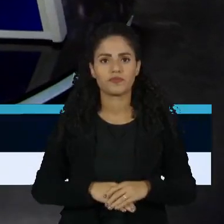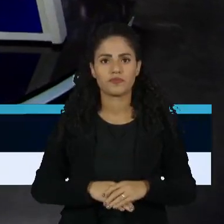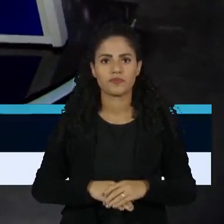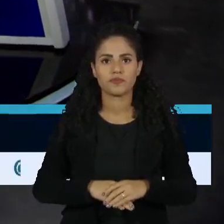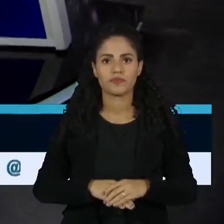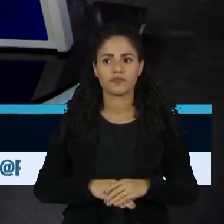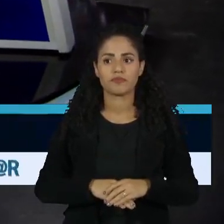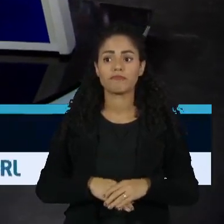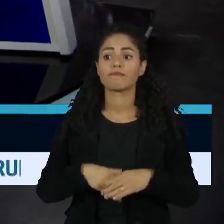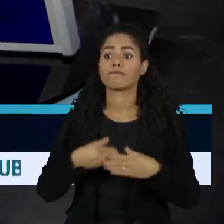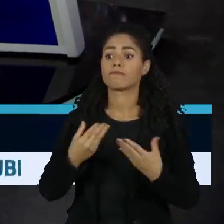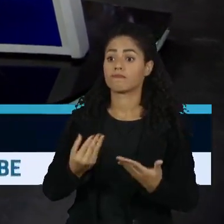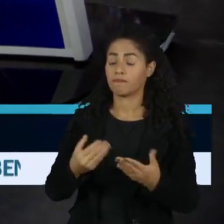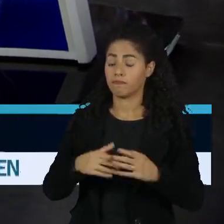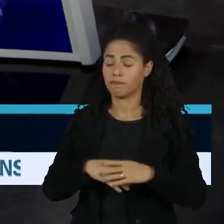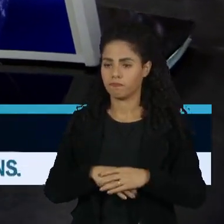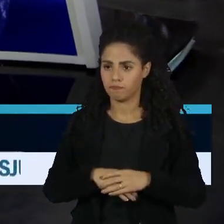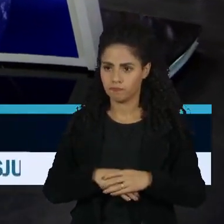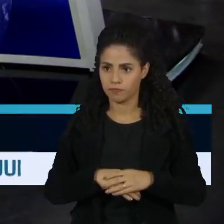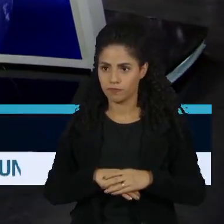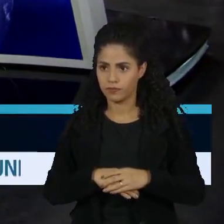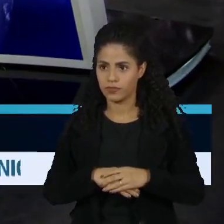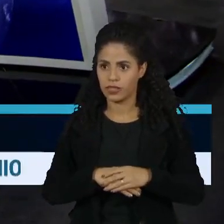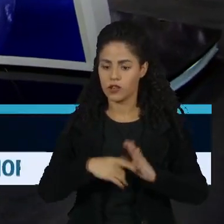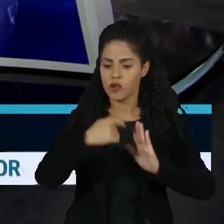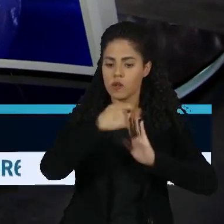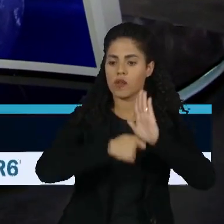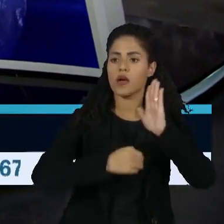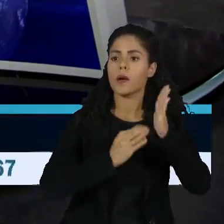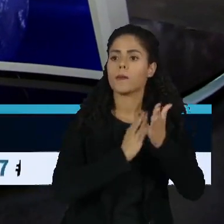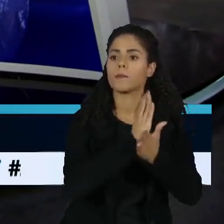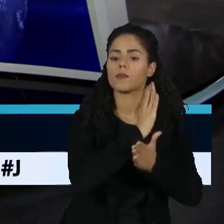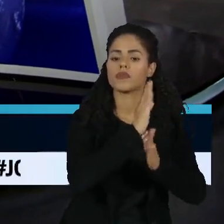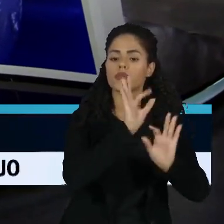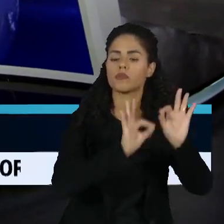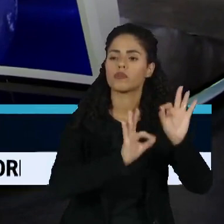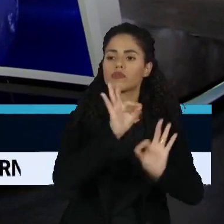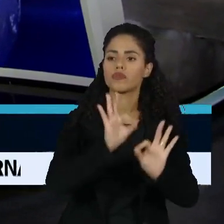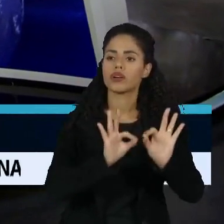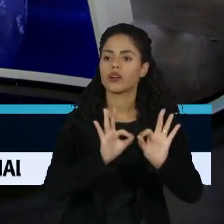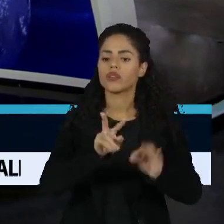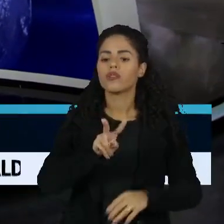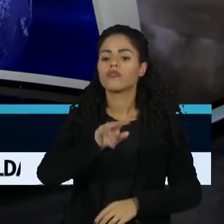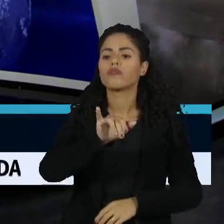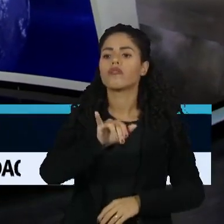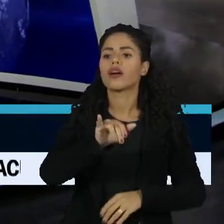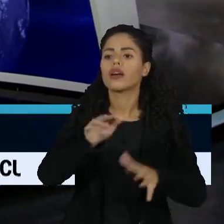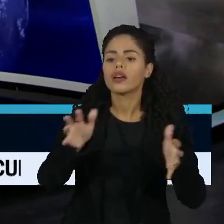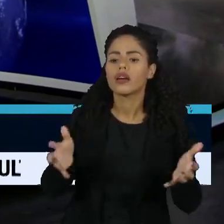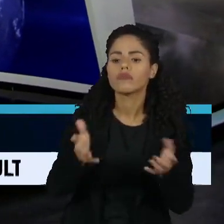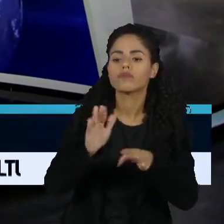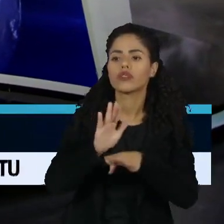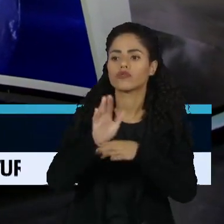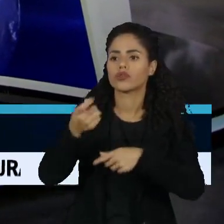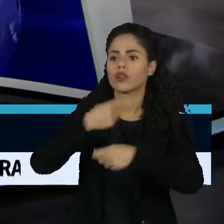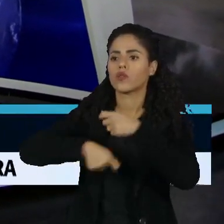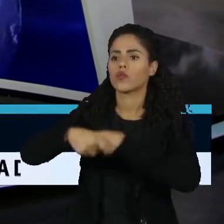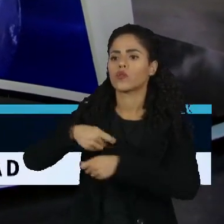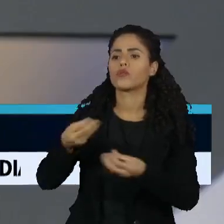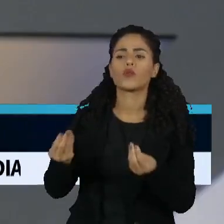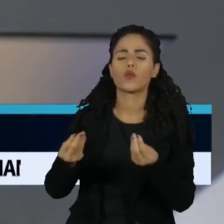bom Lacerda o quanto a aprovação desses projetos pode aquecer a economia do país eles são